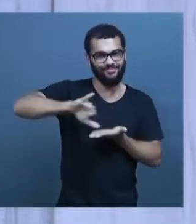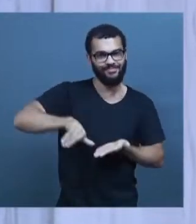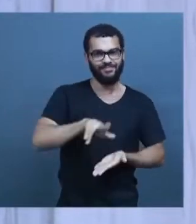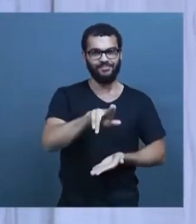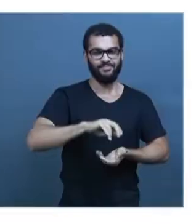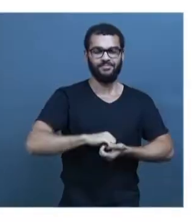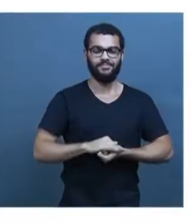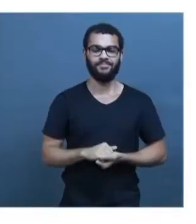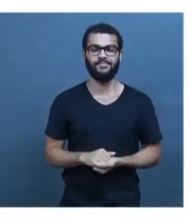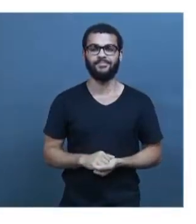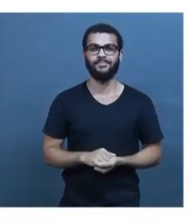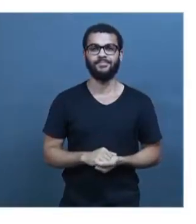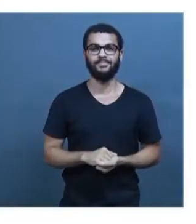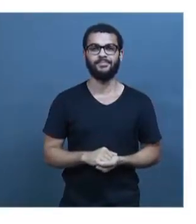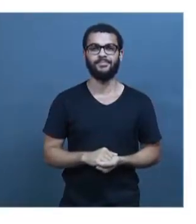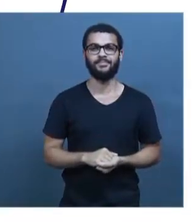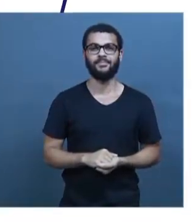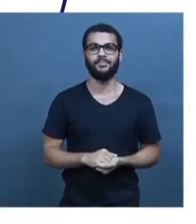ar.